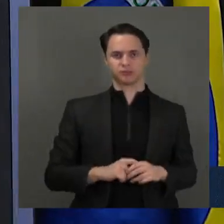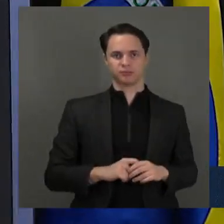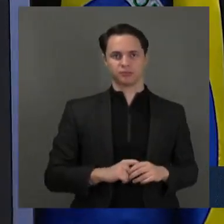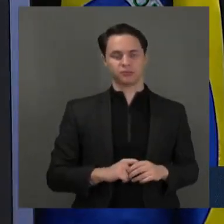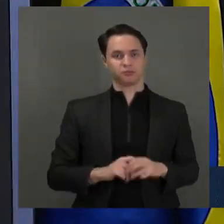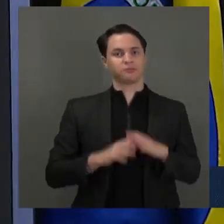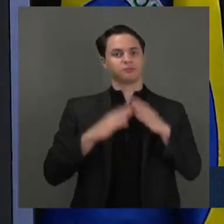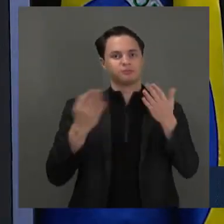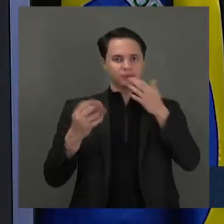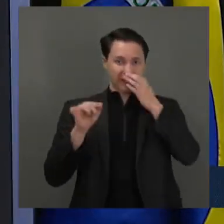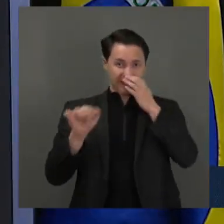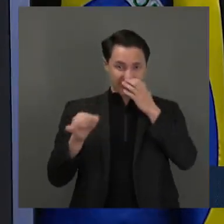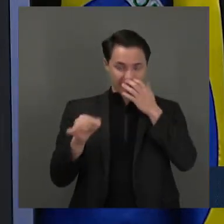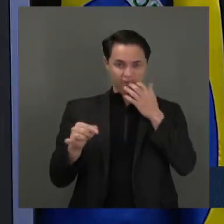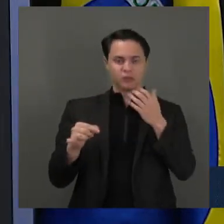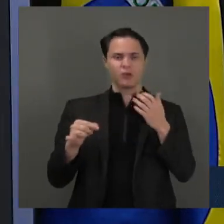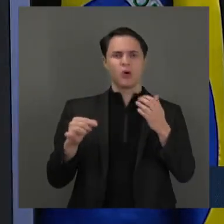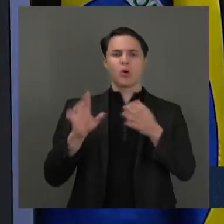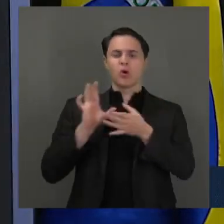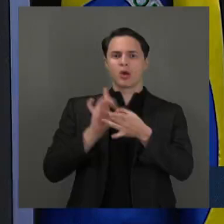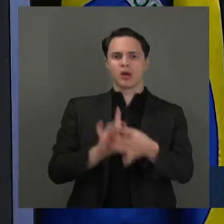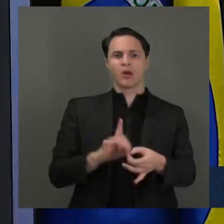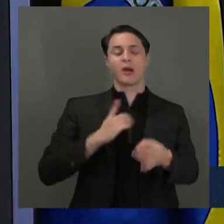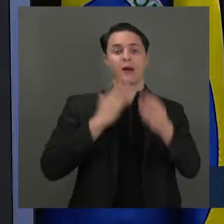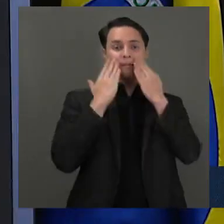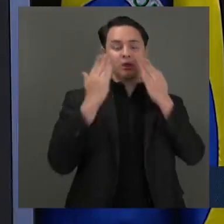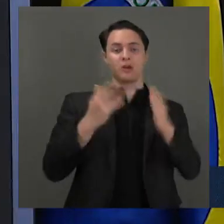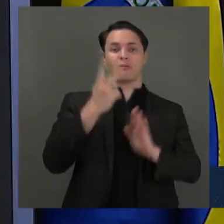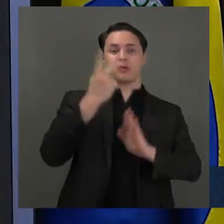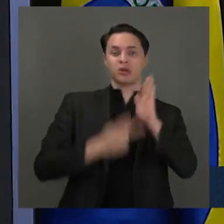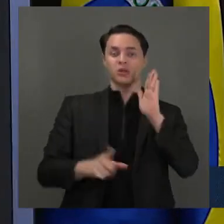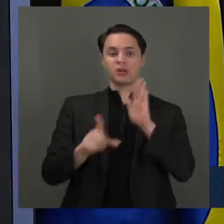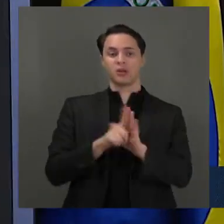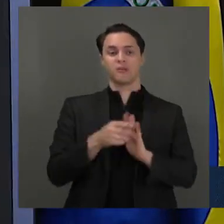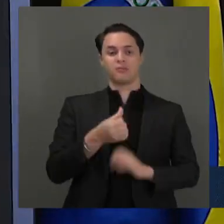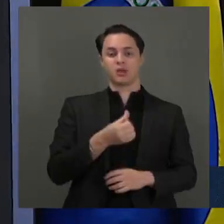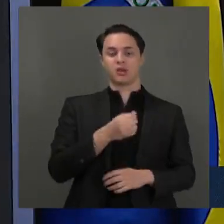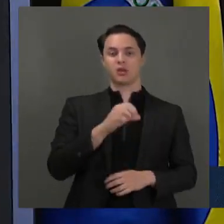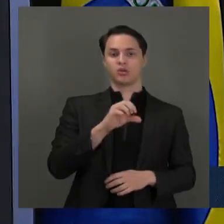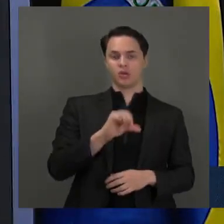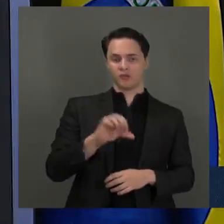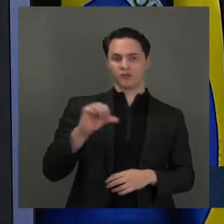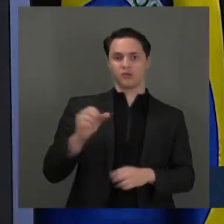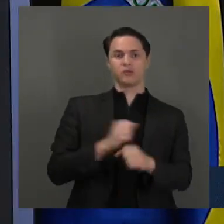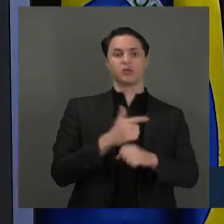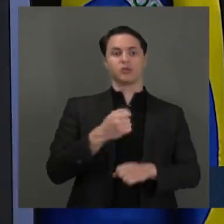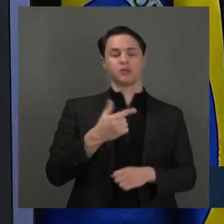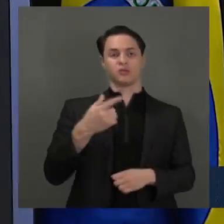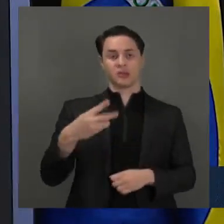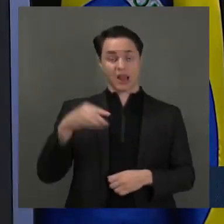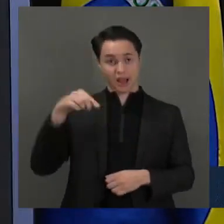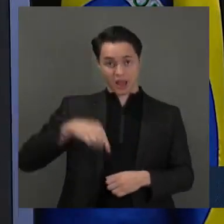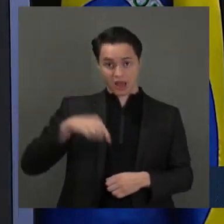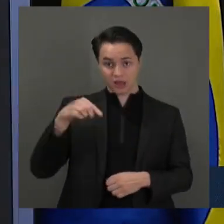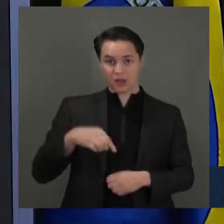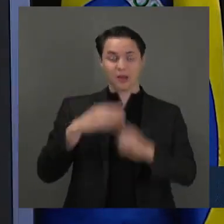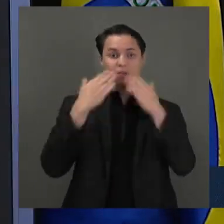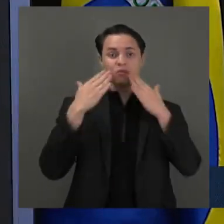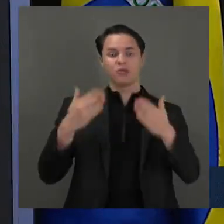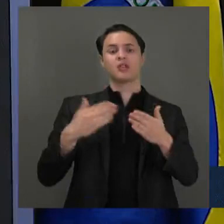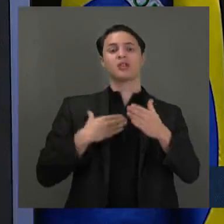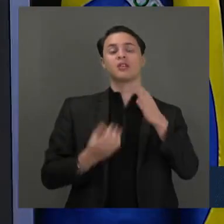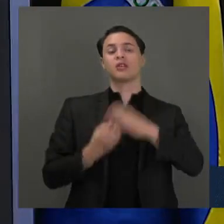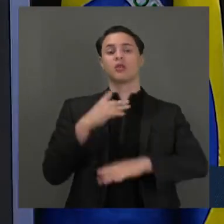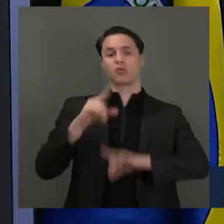Diante desse cenário, apresentei o projeto de lei 699 de 2023, aqui nesta casa, que